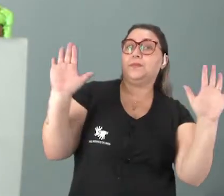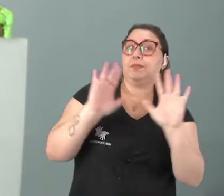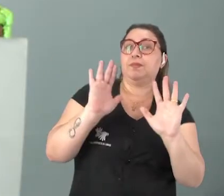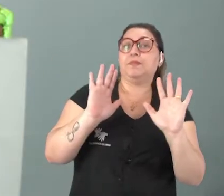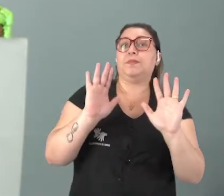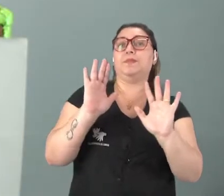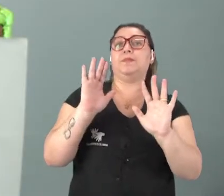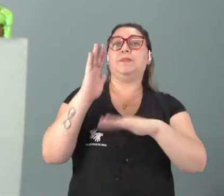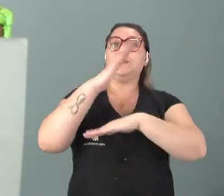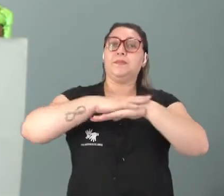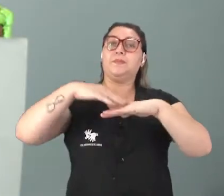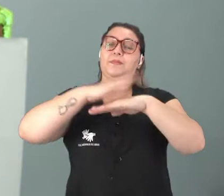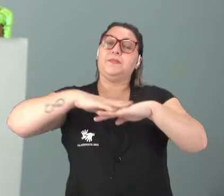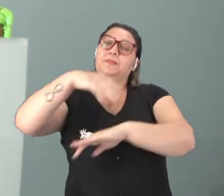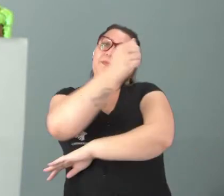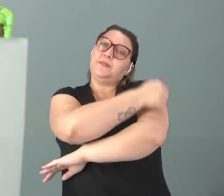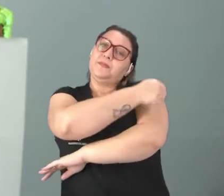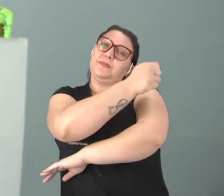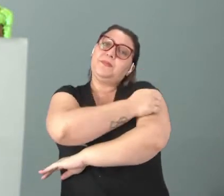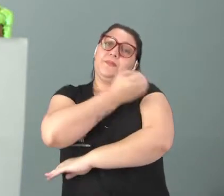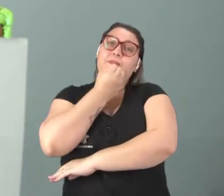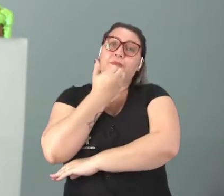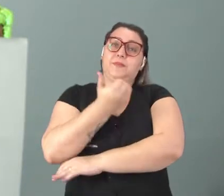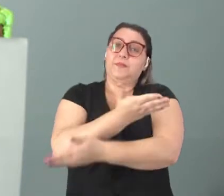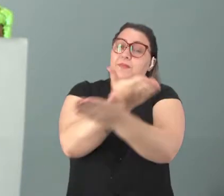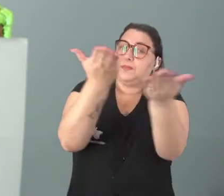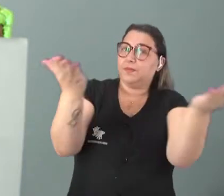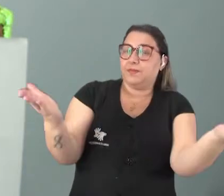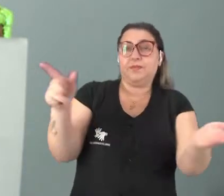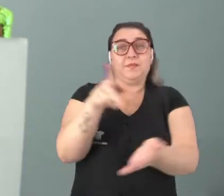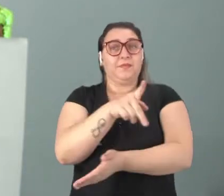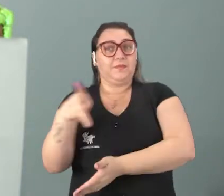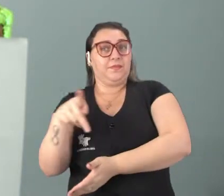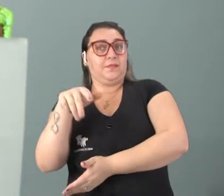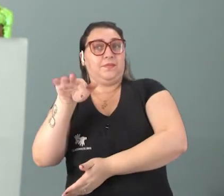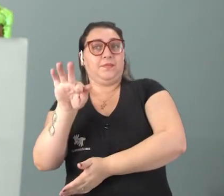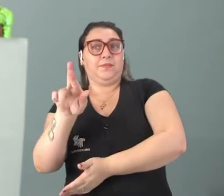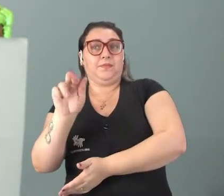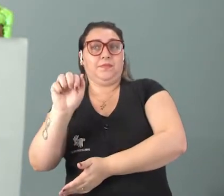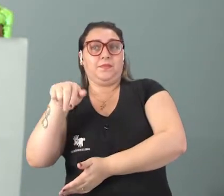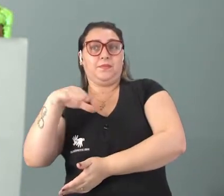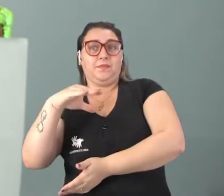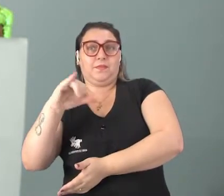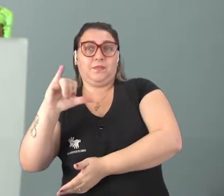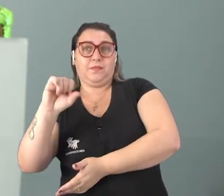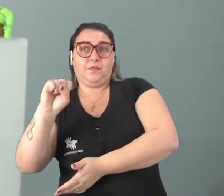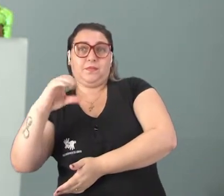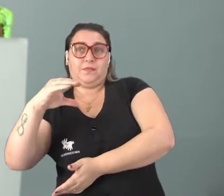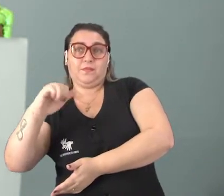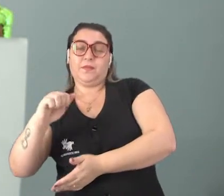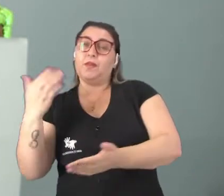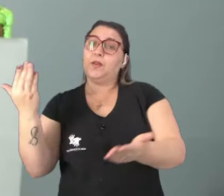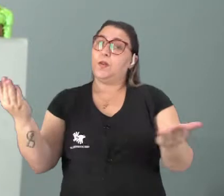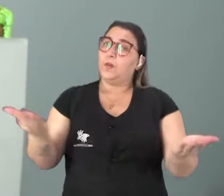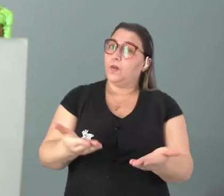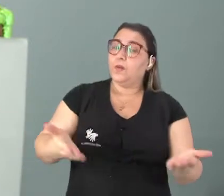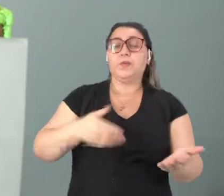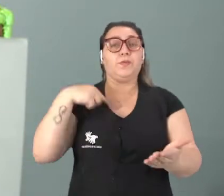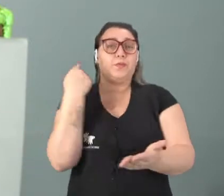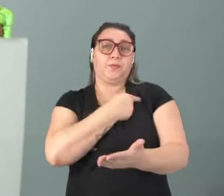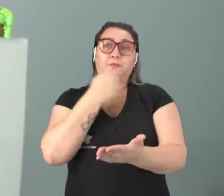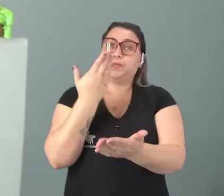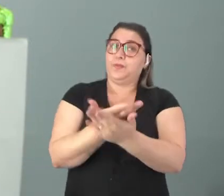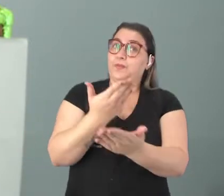Olá, queridos estudantes! Tudo bem com vocês? Sou a professora Francisca e hoje nós vamos